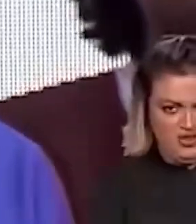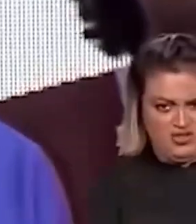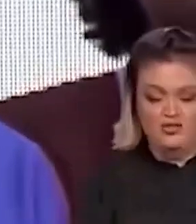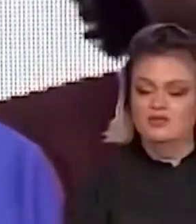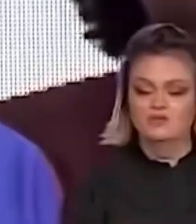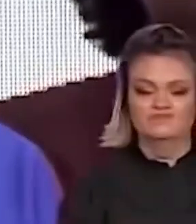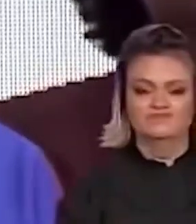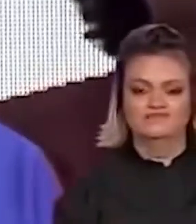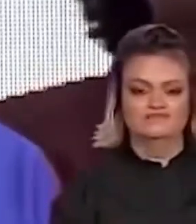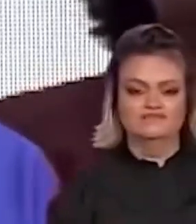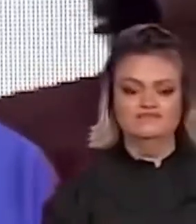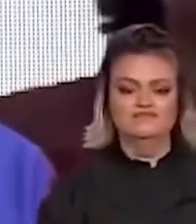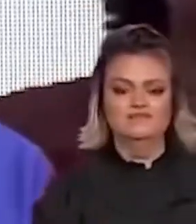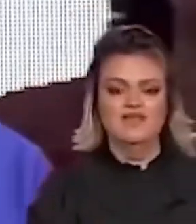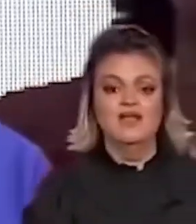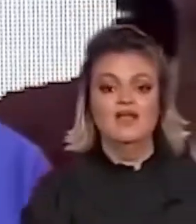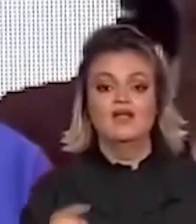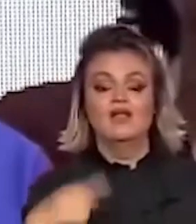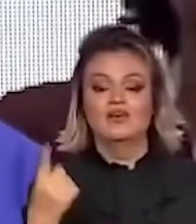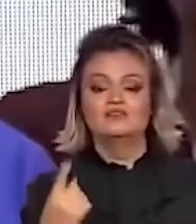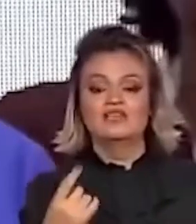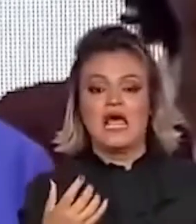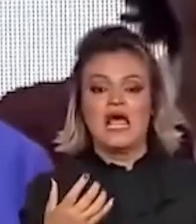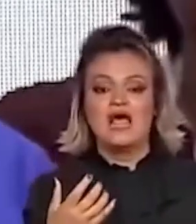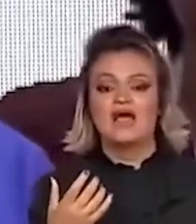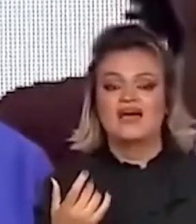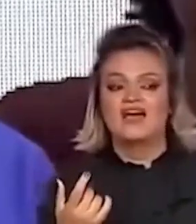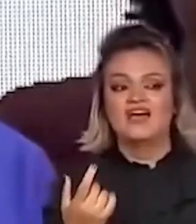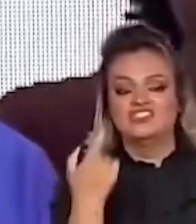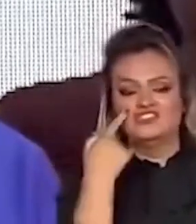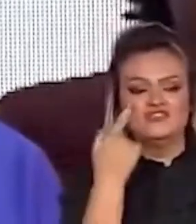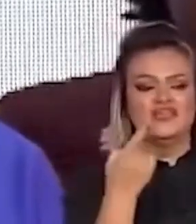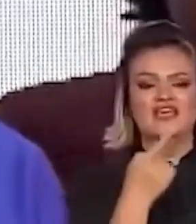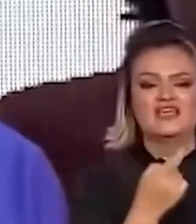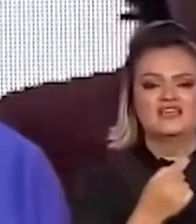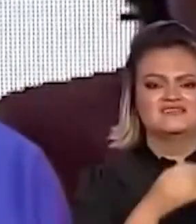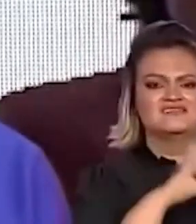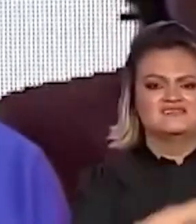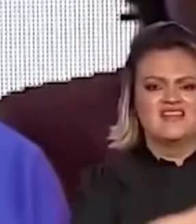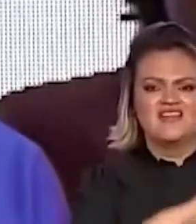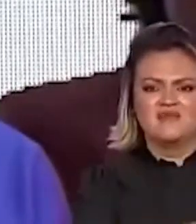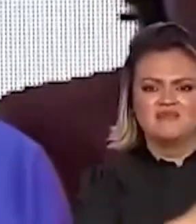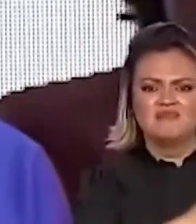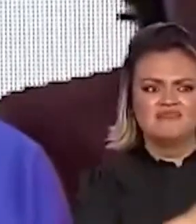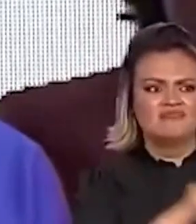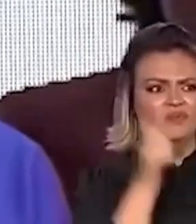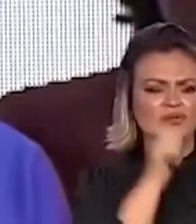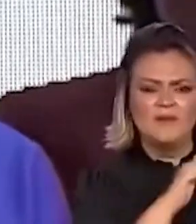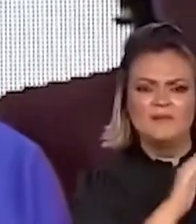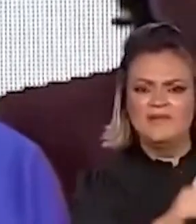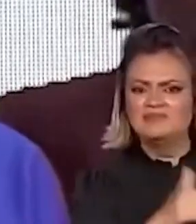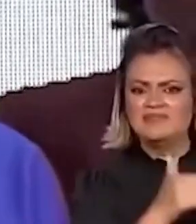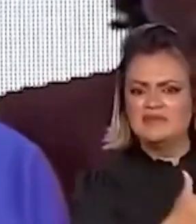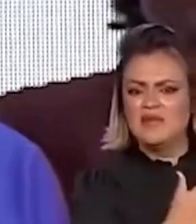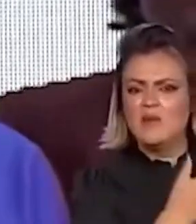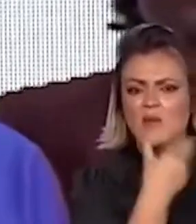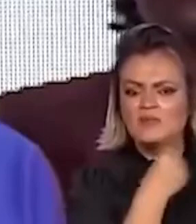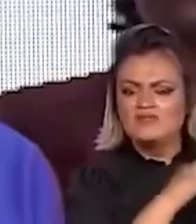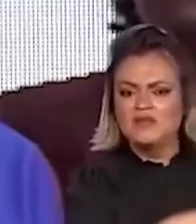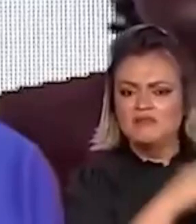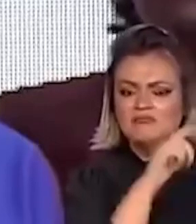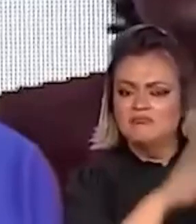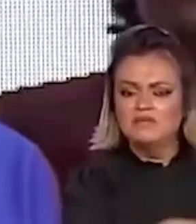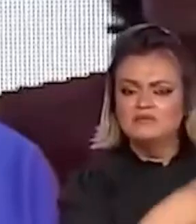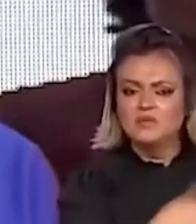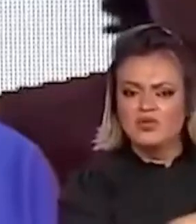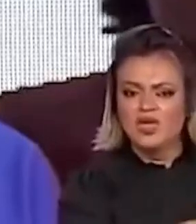mulheres. Quando aceitamos que as mulheres ganhem menos que o homem no exercício da mesma função, nós